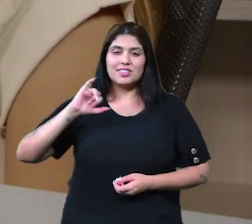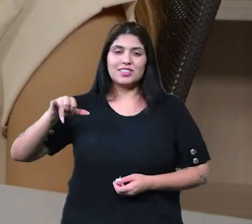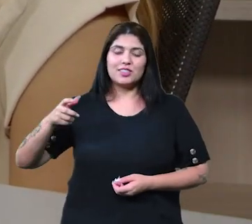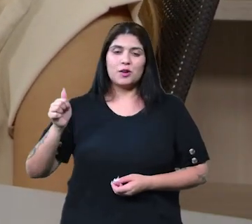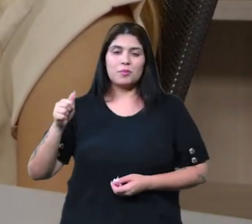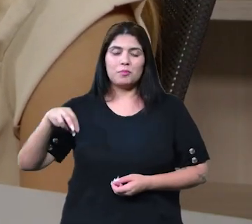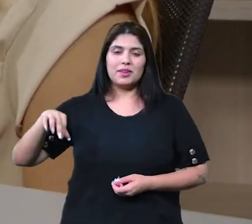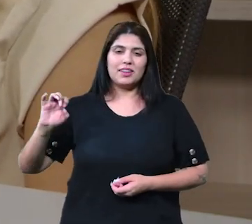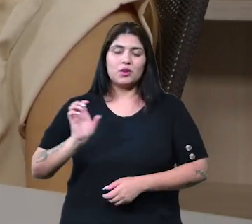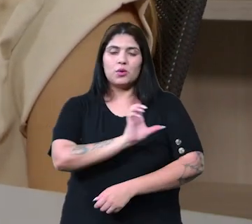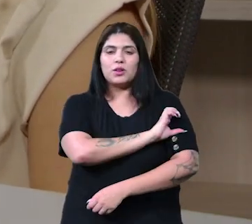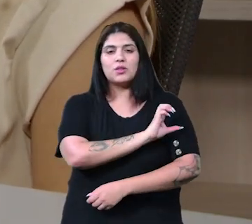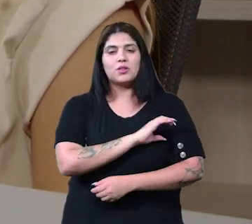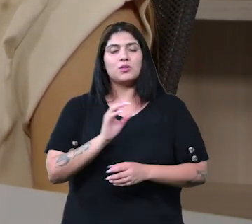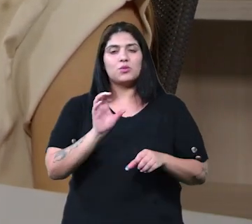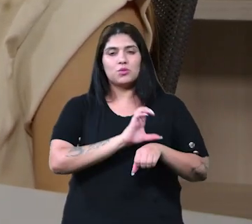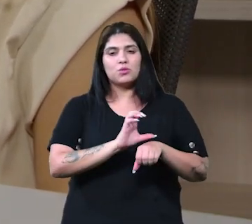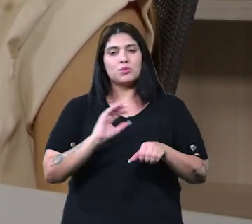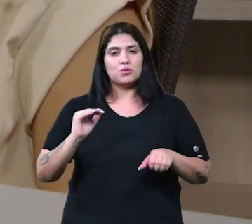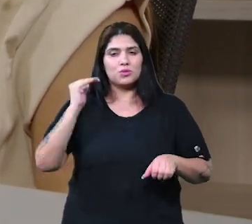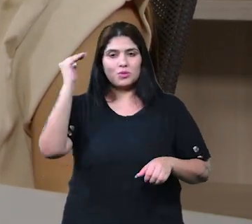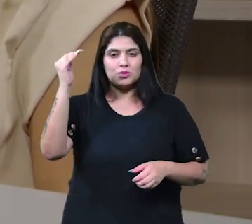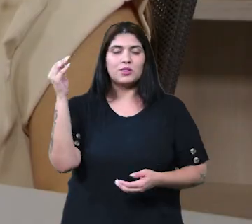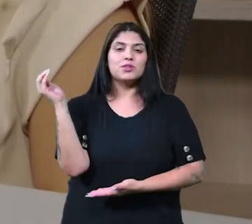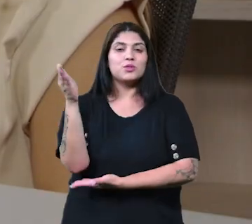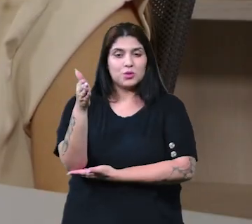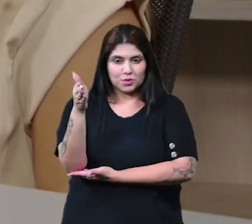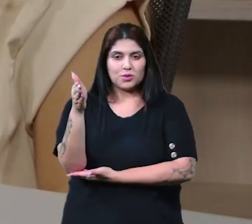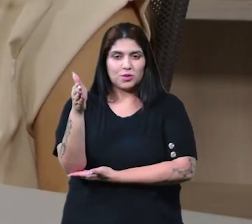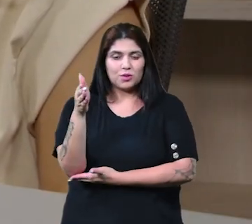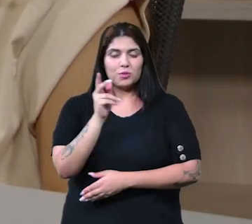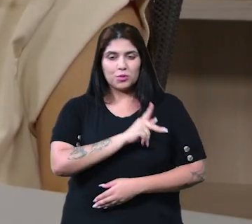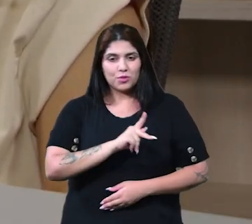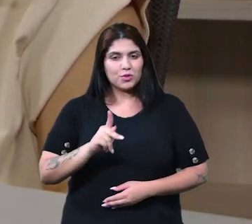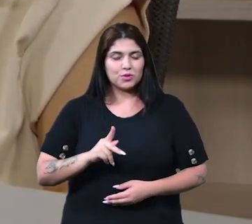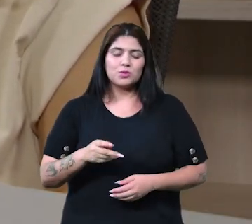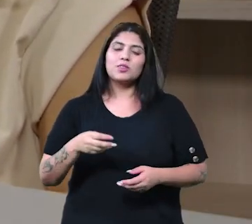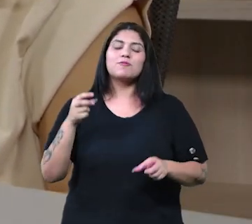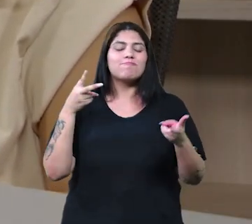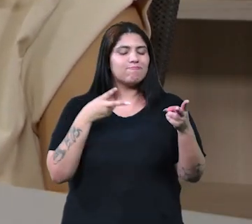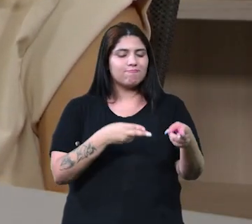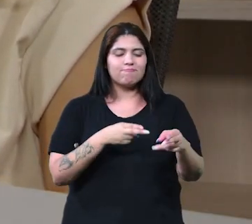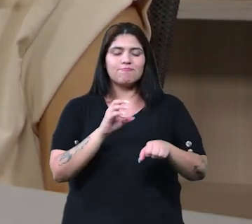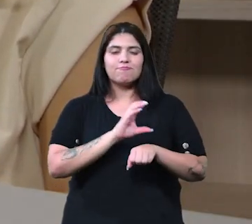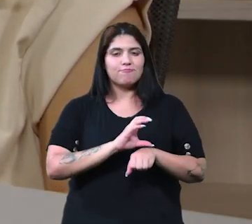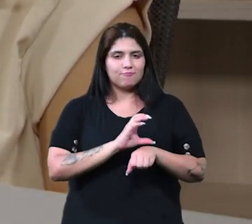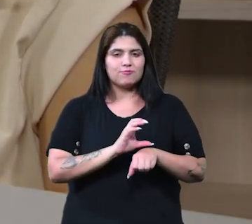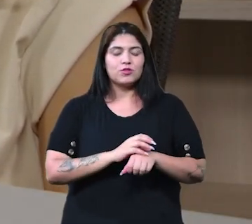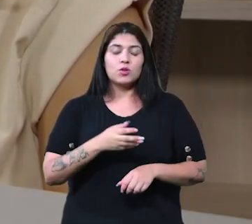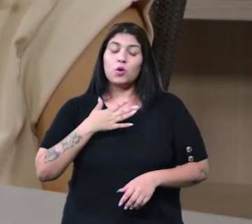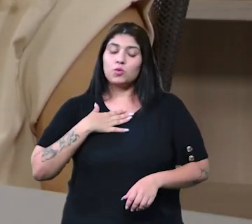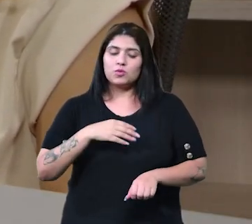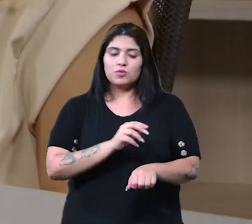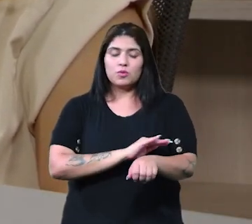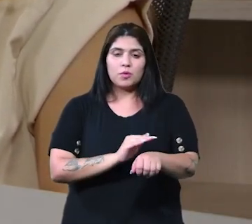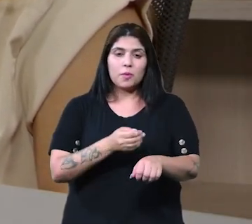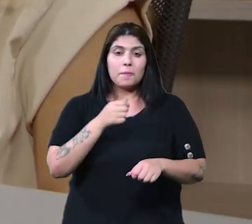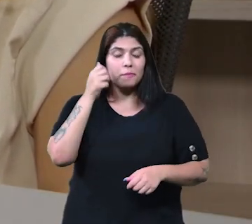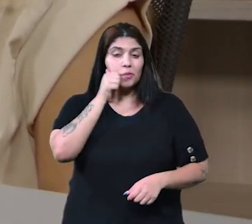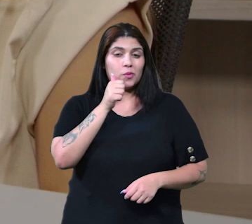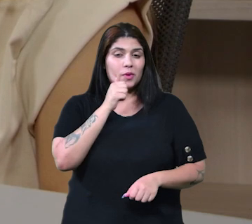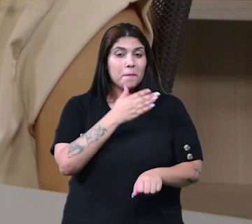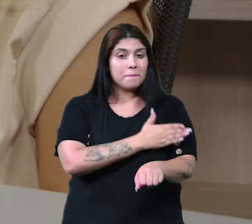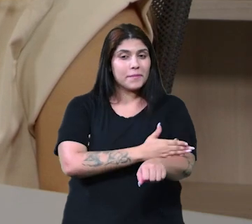de Tecnologia em Hotelaria e também atuo como professora no mesmo curso. Eu sou uma mulher branca, dos cabelos